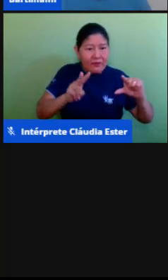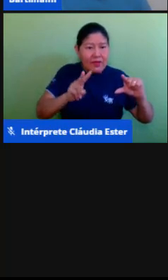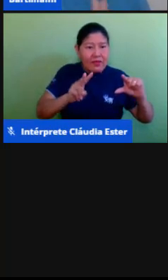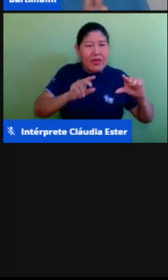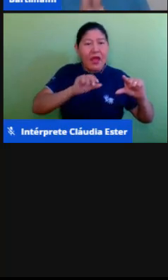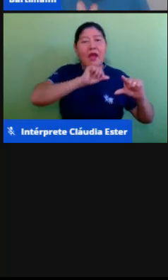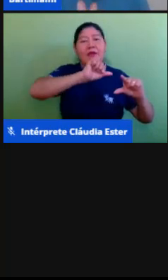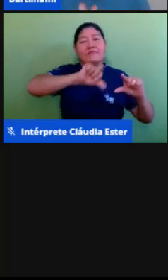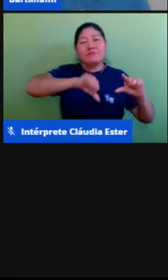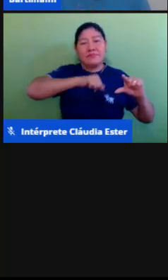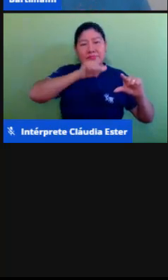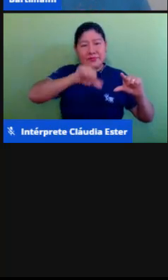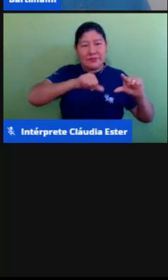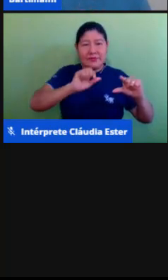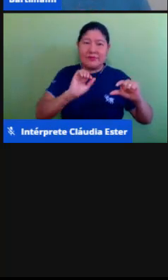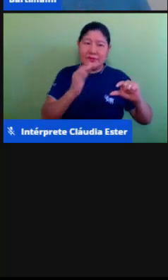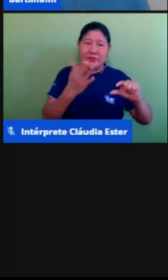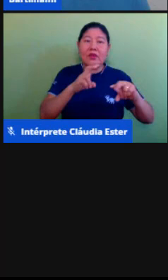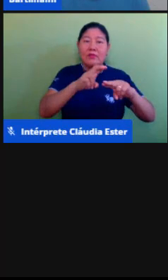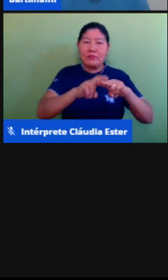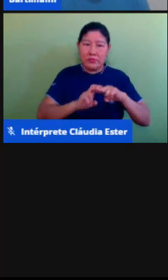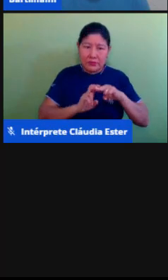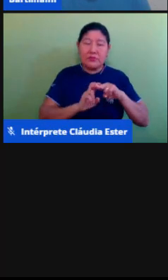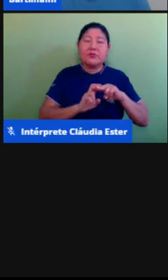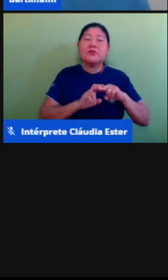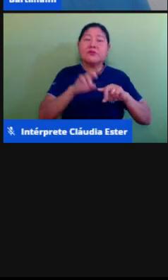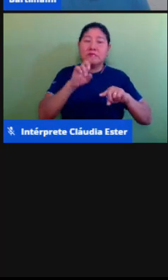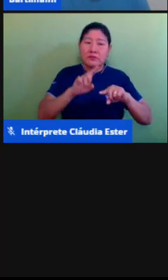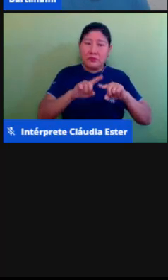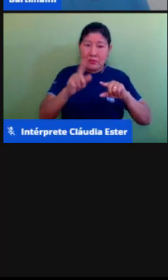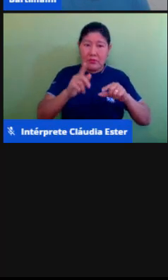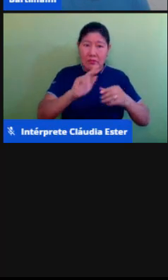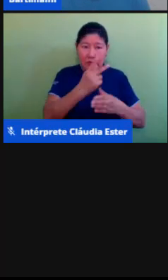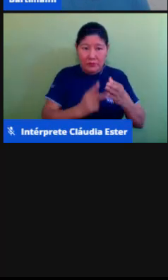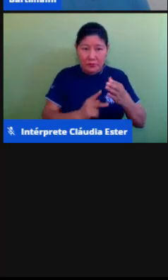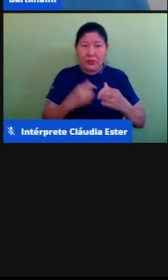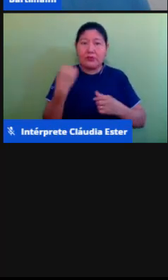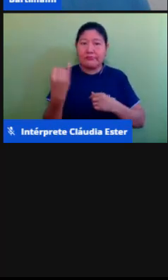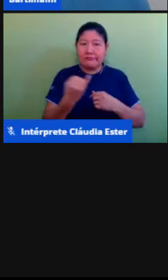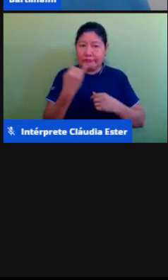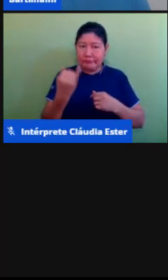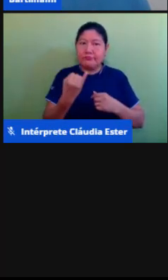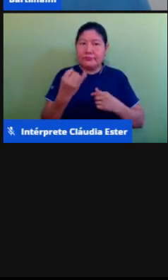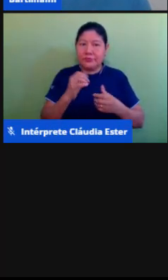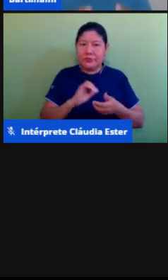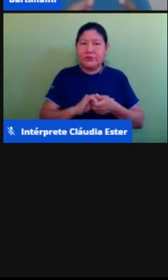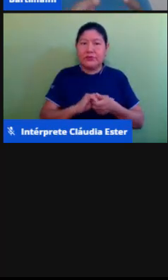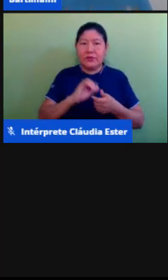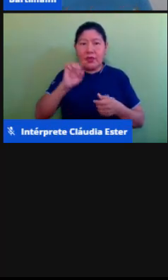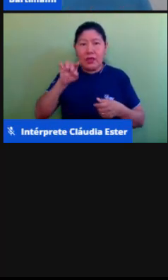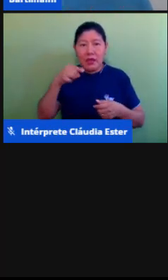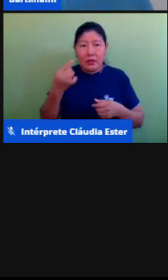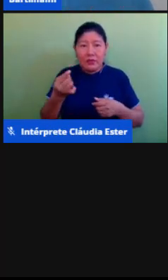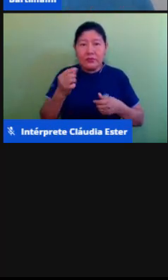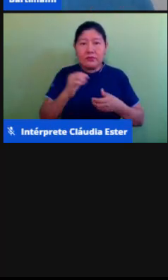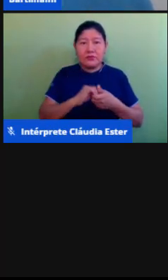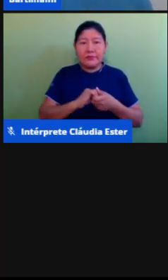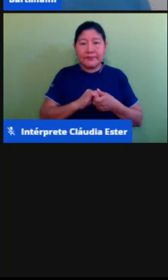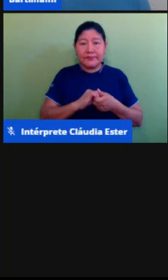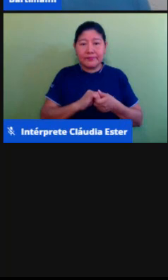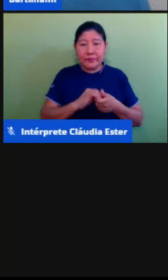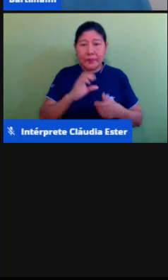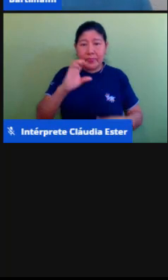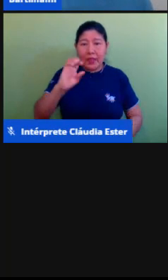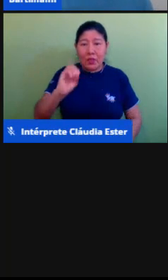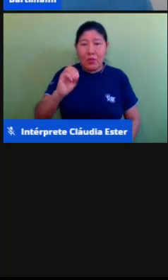ponto. Por isso, essa ferramenta é bastante importante. A próxima ferramenta, ela é opacidade,